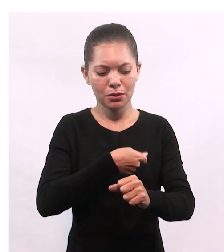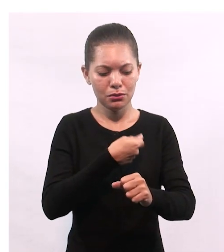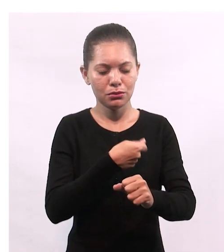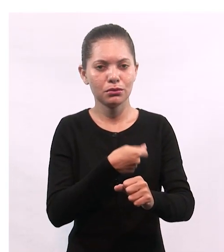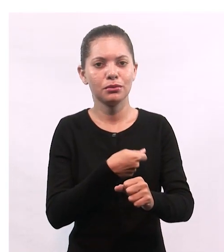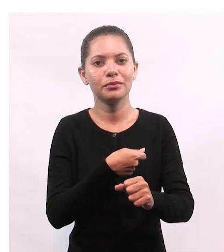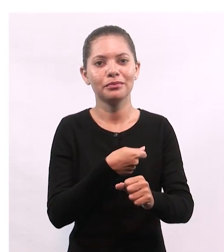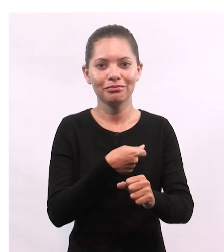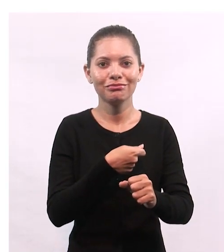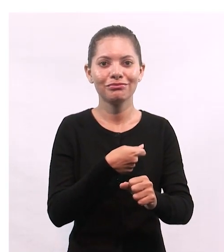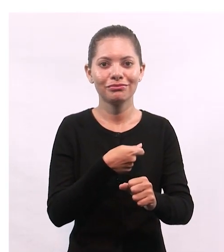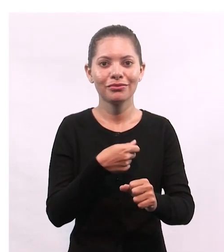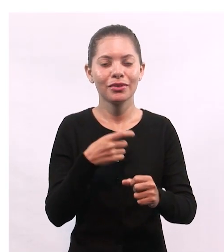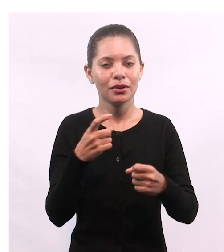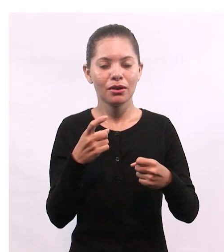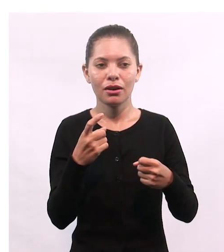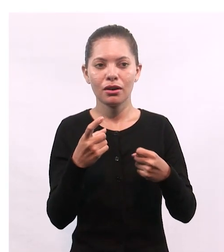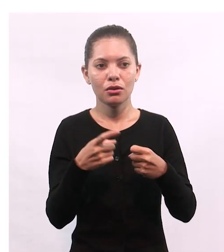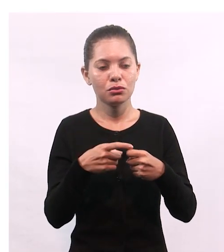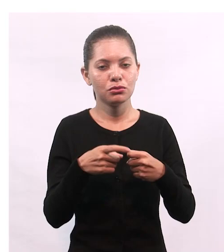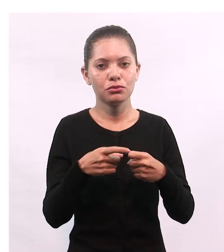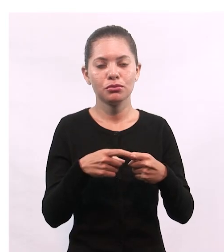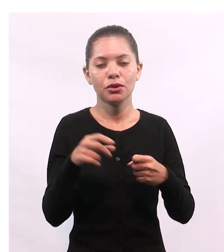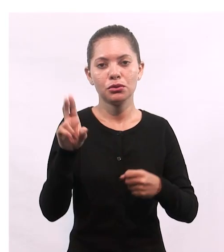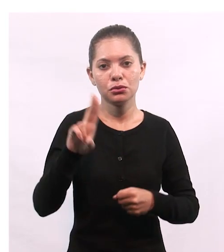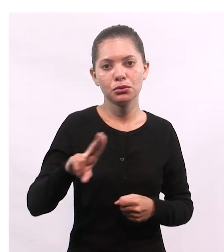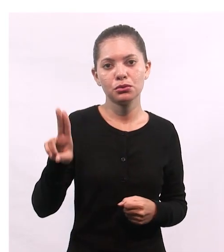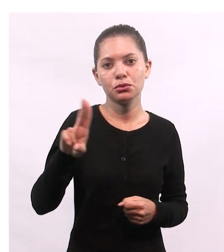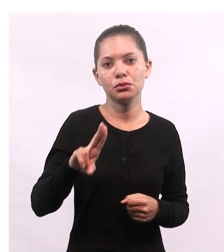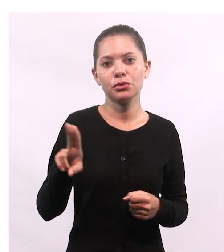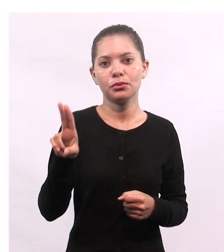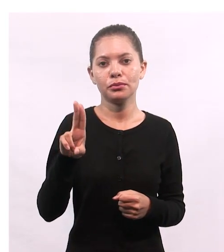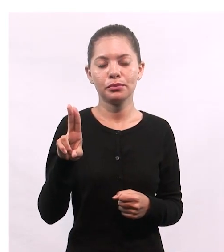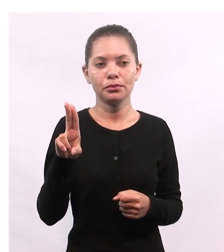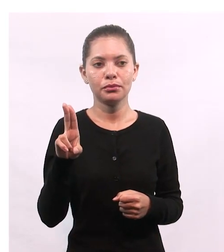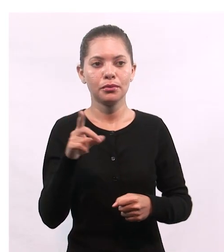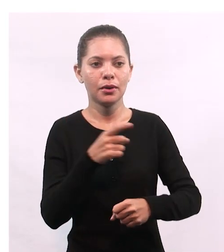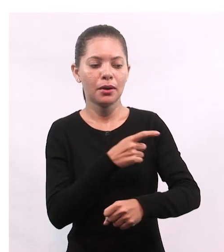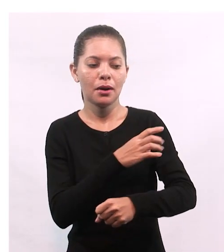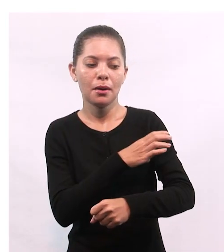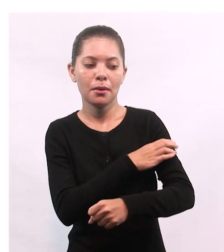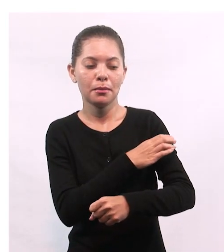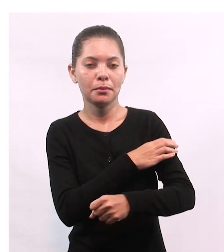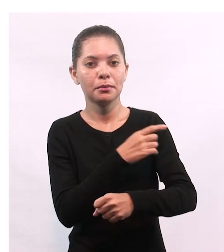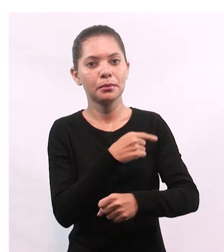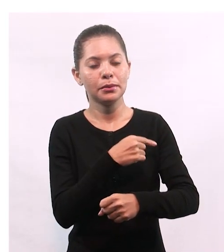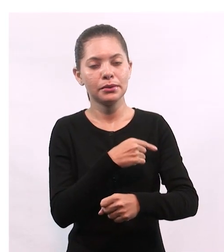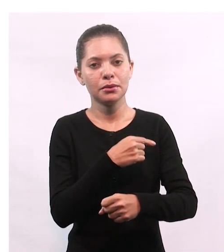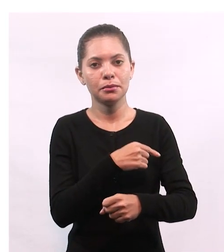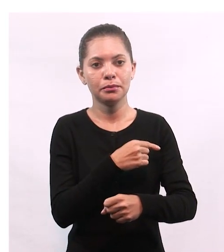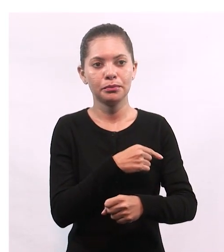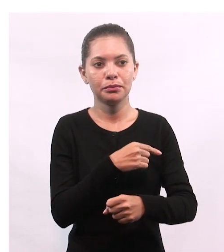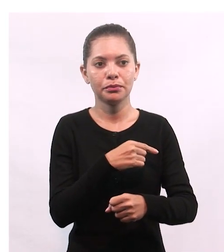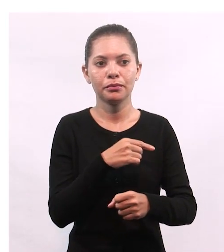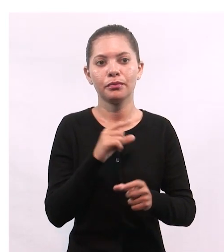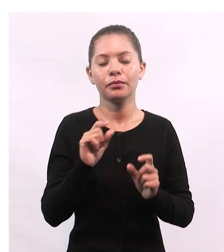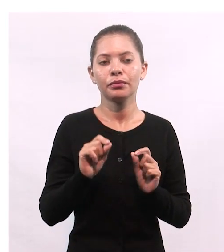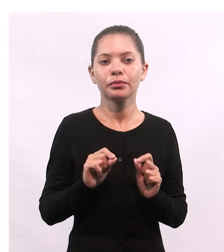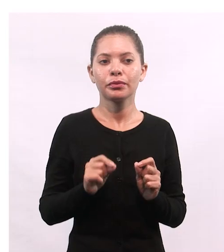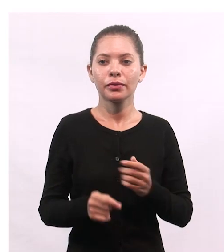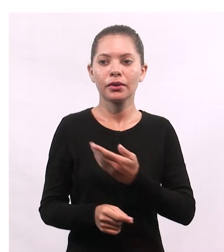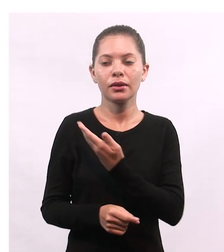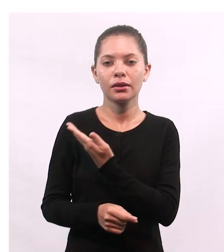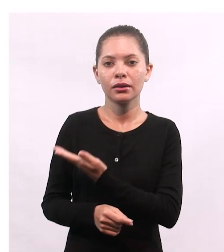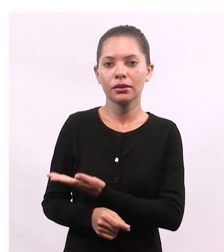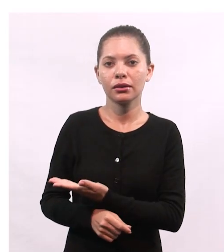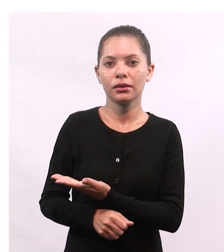médicos para medir a pressão, qual a pressão que a pessoa está. O